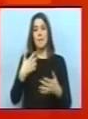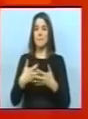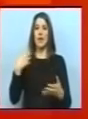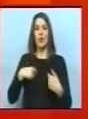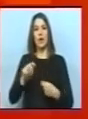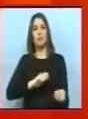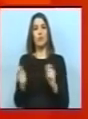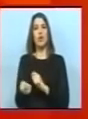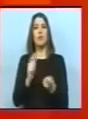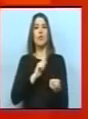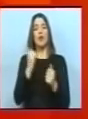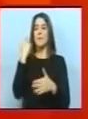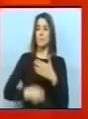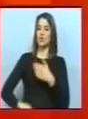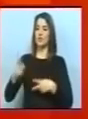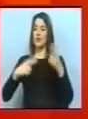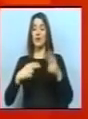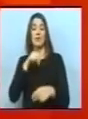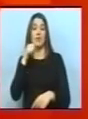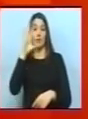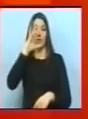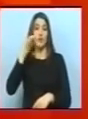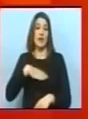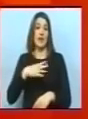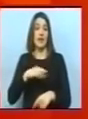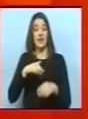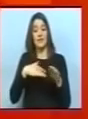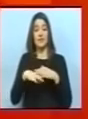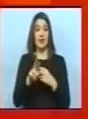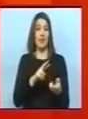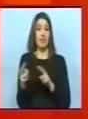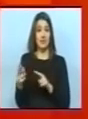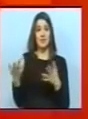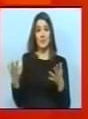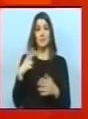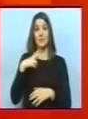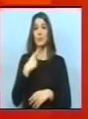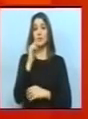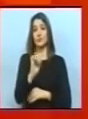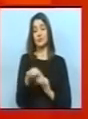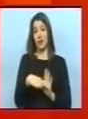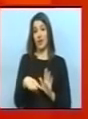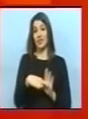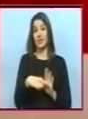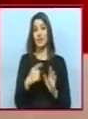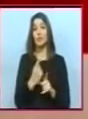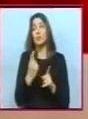fiscalidade e, portanto, todos os governos têm tendência a procurar ter alguma reforma. E isso em Portugal é apontado como um aspecto negativo, isto é, não